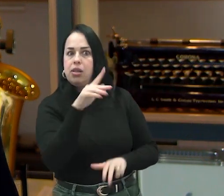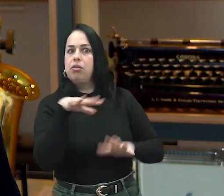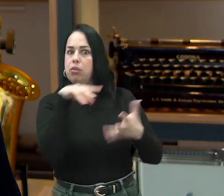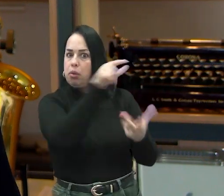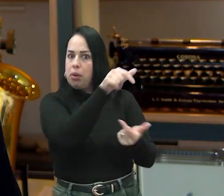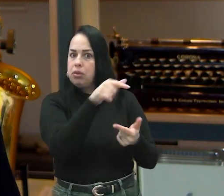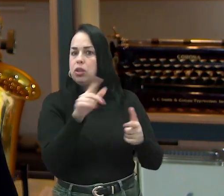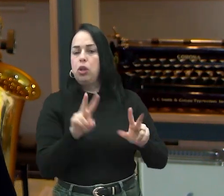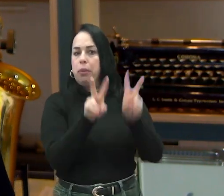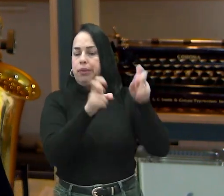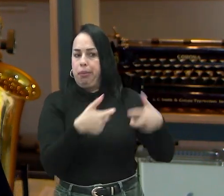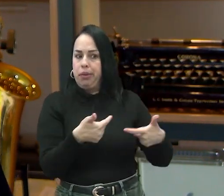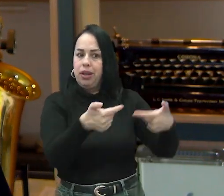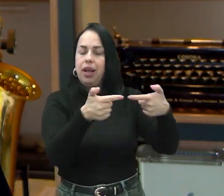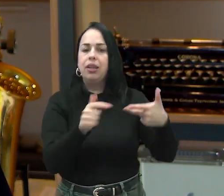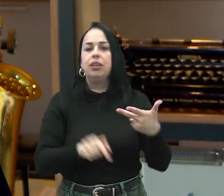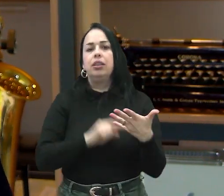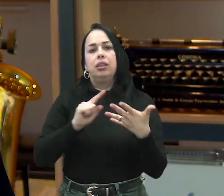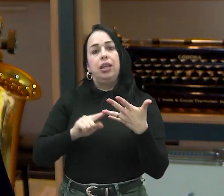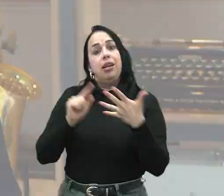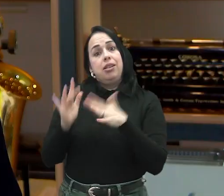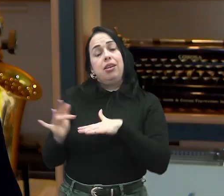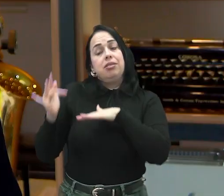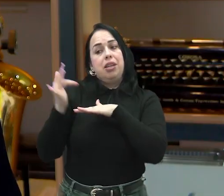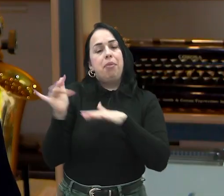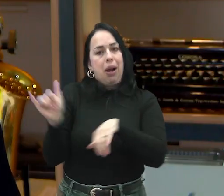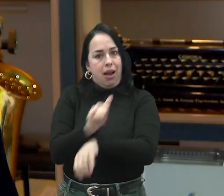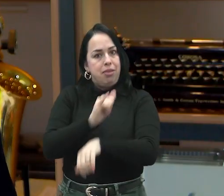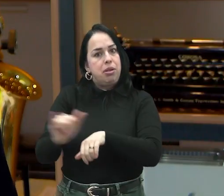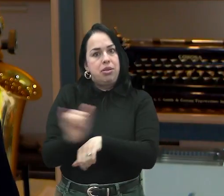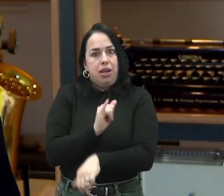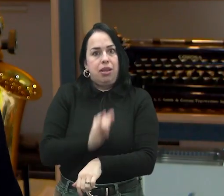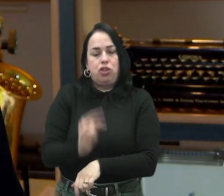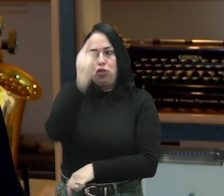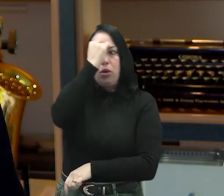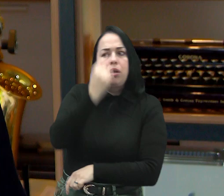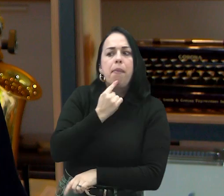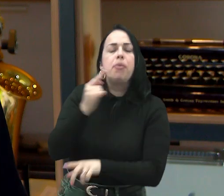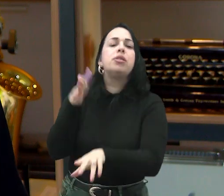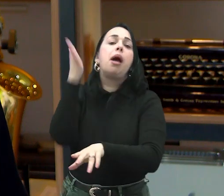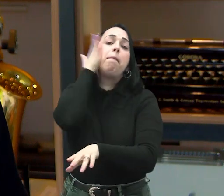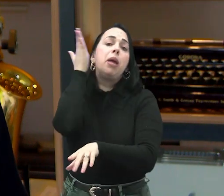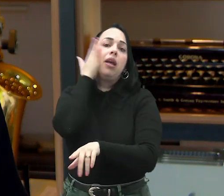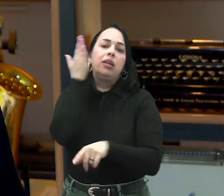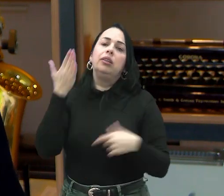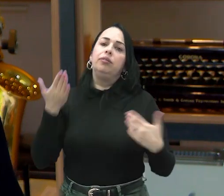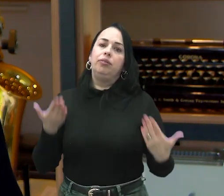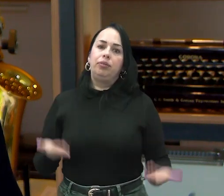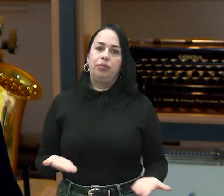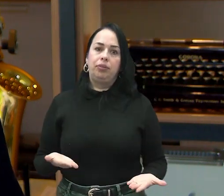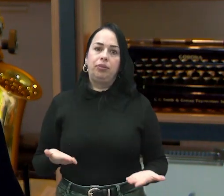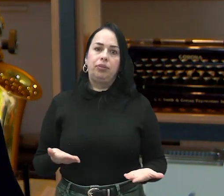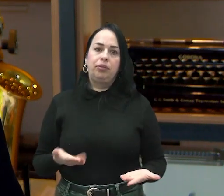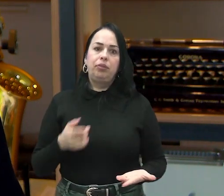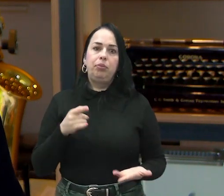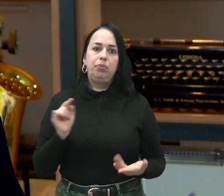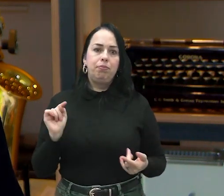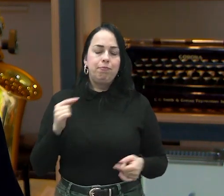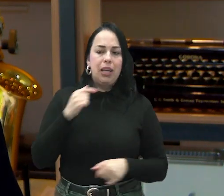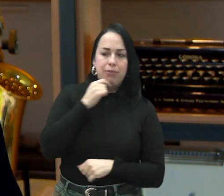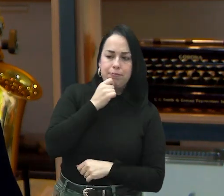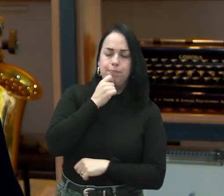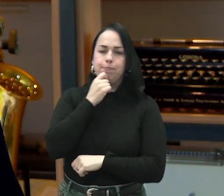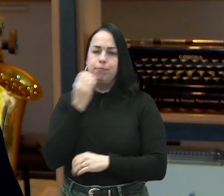acha, inclusive, do que está acontecendo no mundo em relação às guerras. E a rede social é uma fonte aberta desse perfil, né?